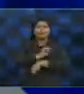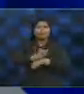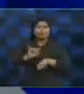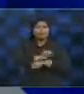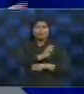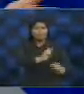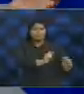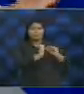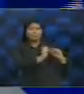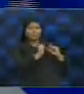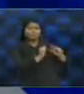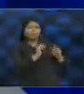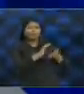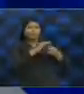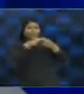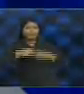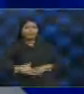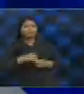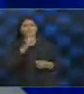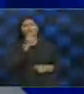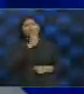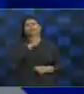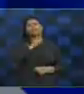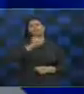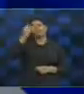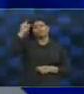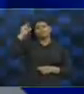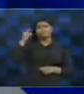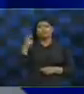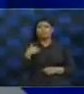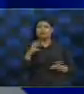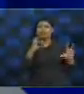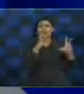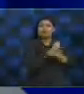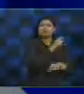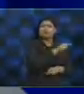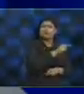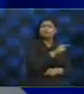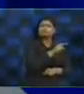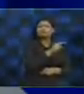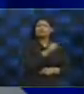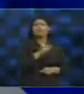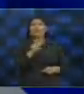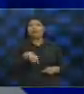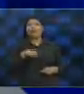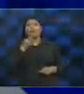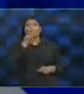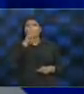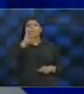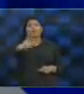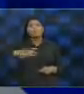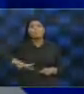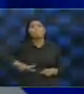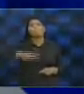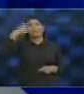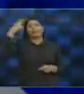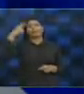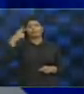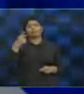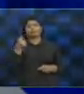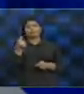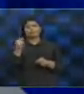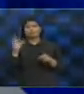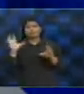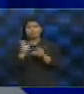Eu fiz a conta das propostas dele e o custo, Marcelo, é de 1,5 bilhão a mais do que o orçamento